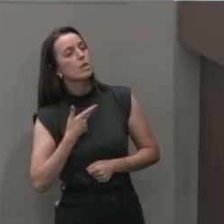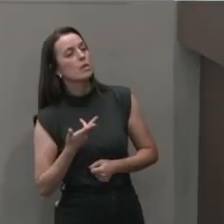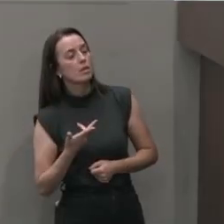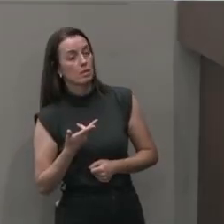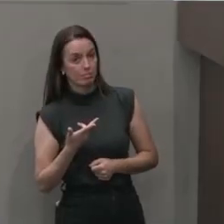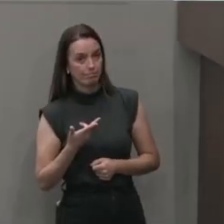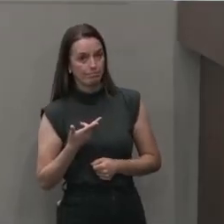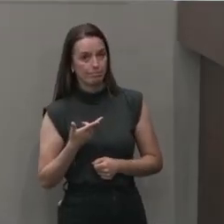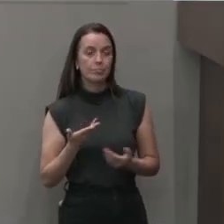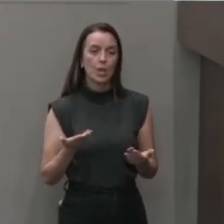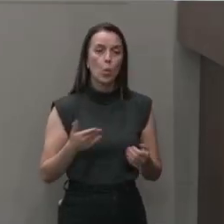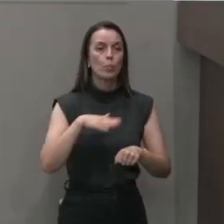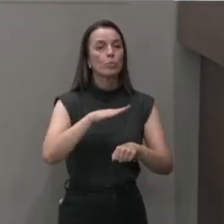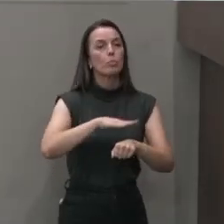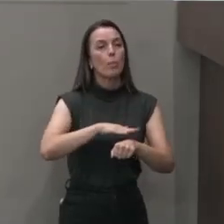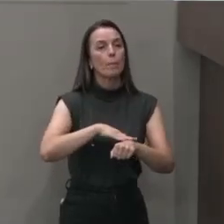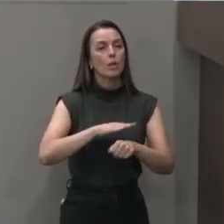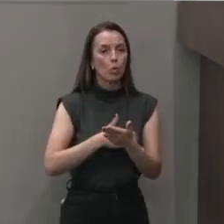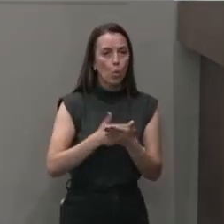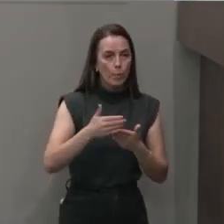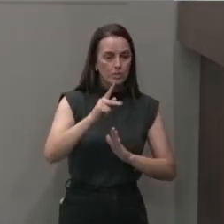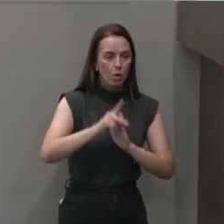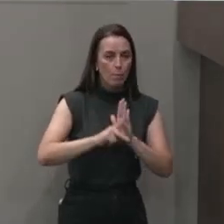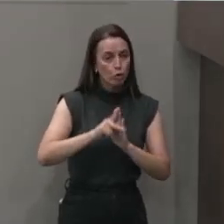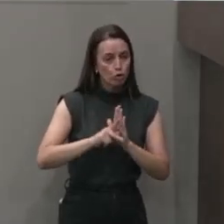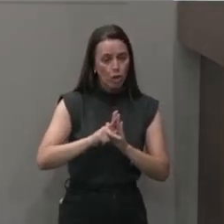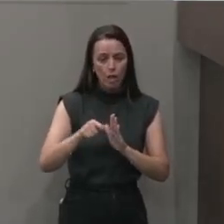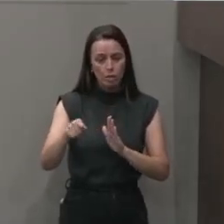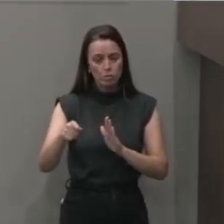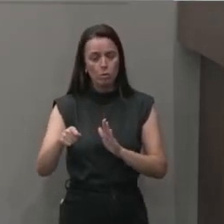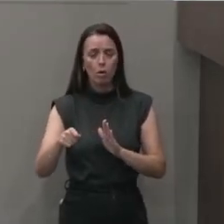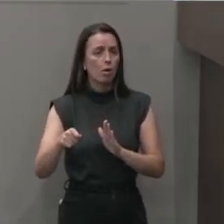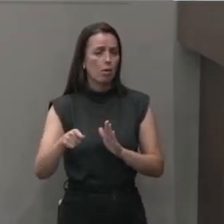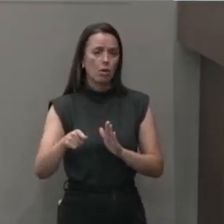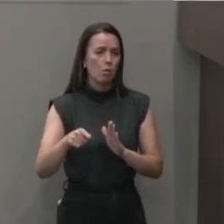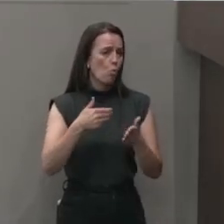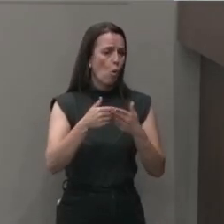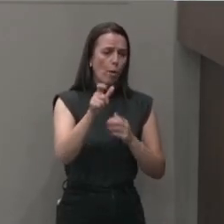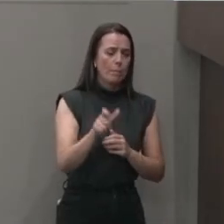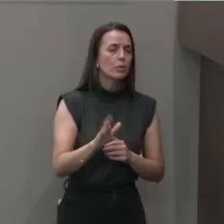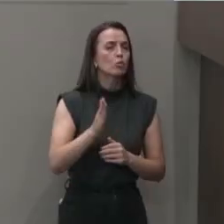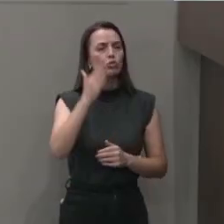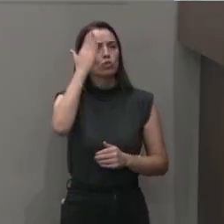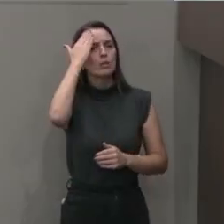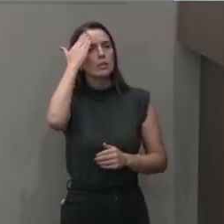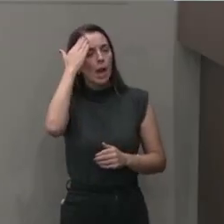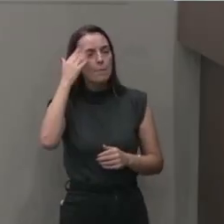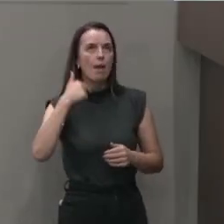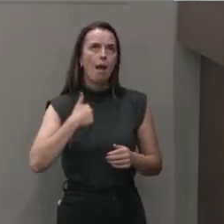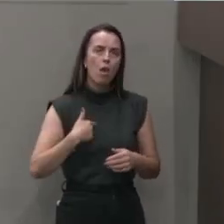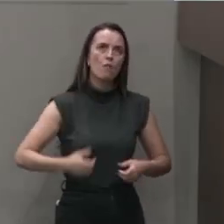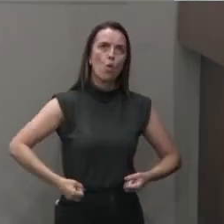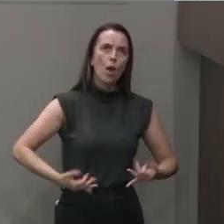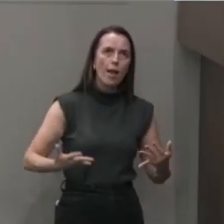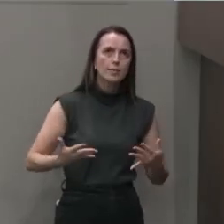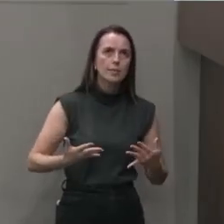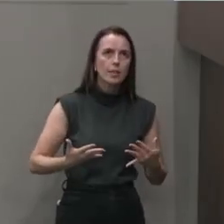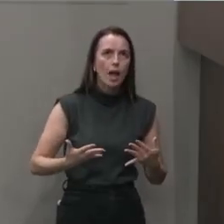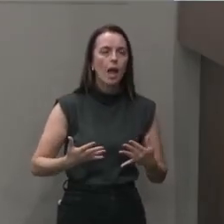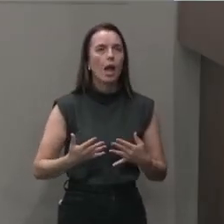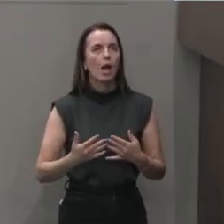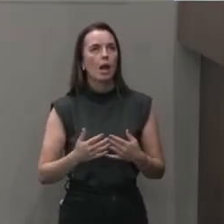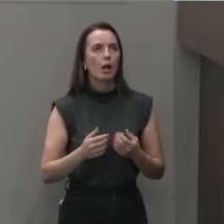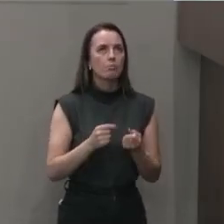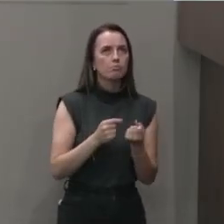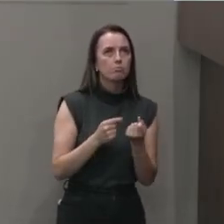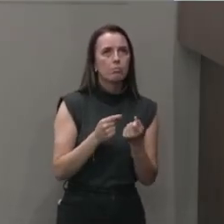que tu vai começar um projeto, tu já saiba o que tu vai gastar, porque com certeza essa contrapartida vai entrar no custo do empreendimento,